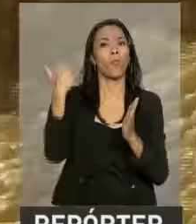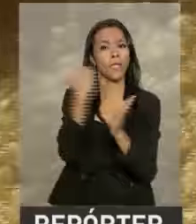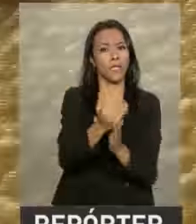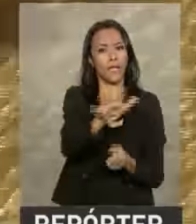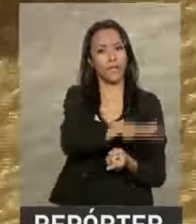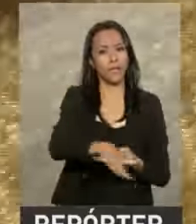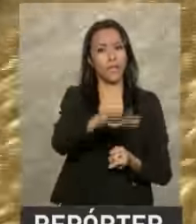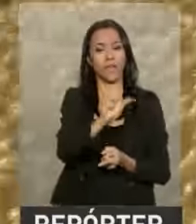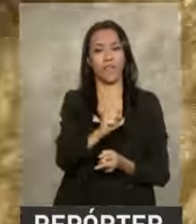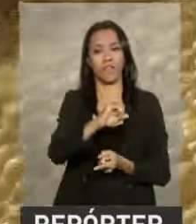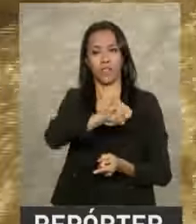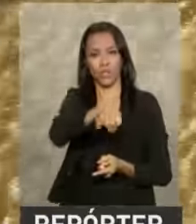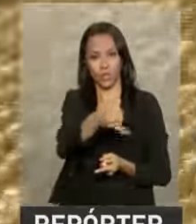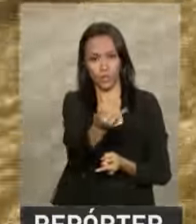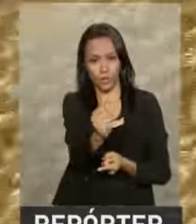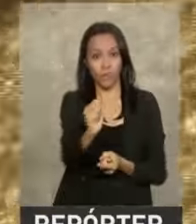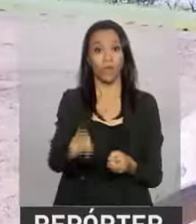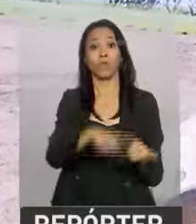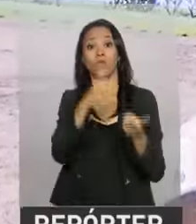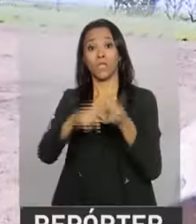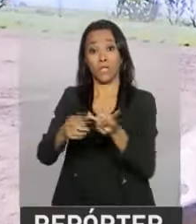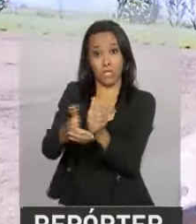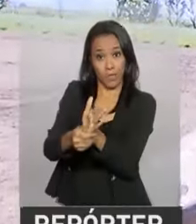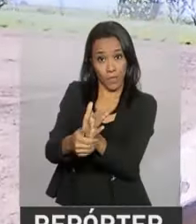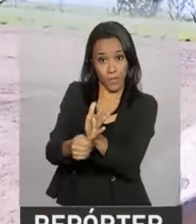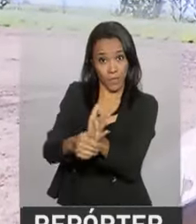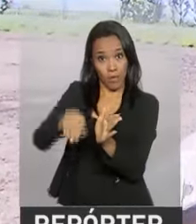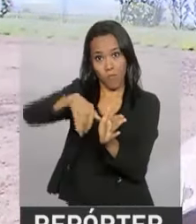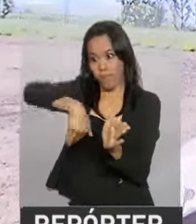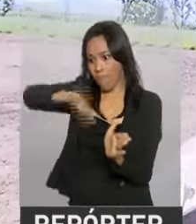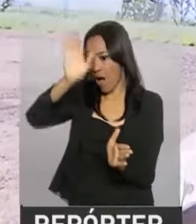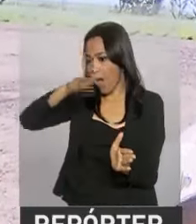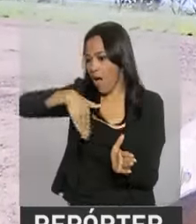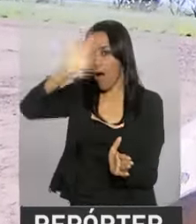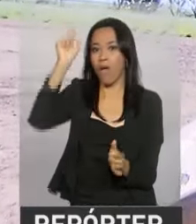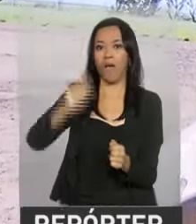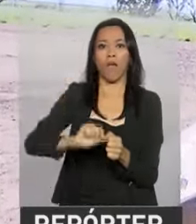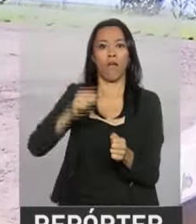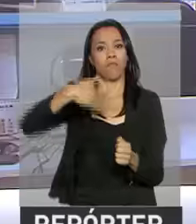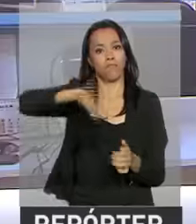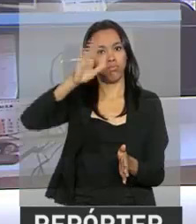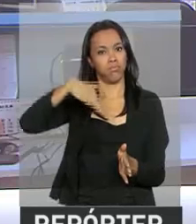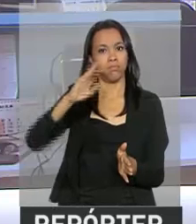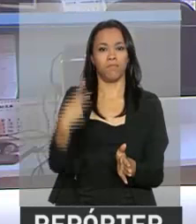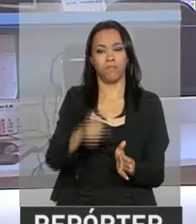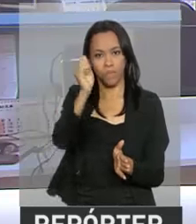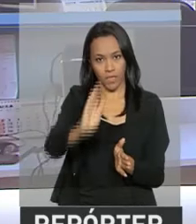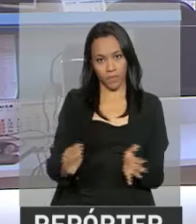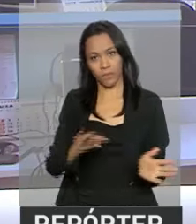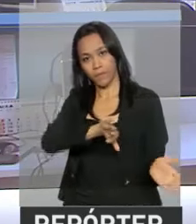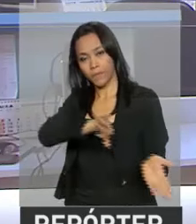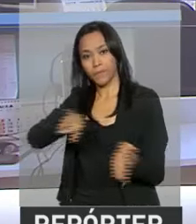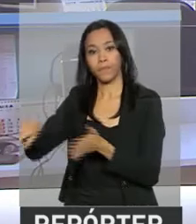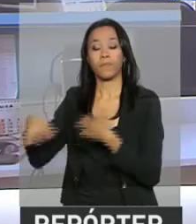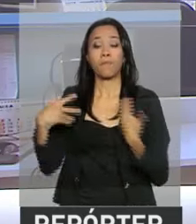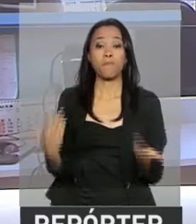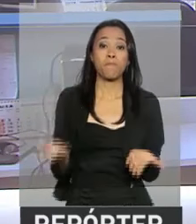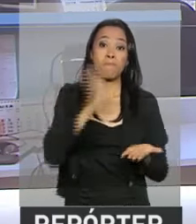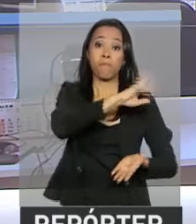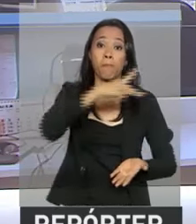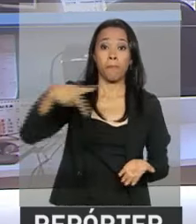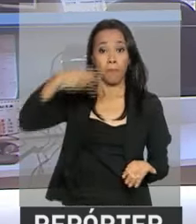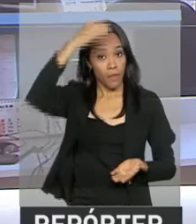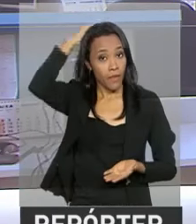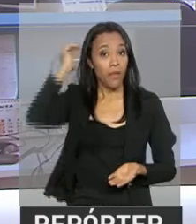para soja e milho que são os grãos mais produzidos no país e o presidente Michel Temer se reuniu